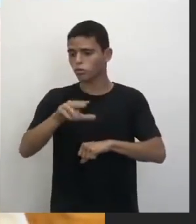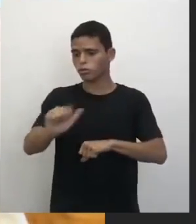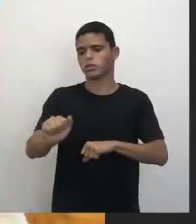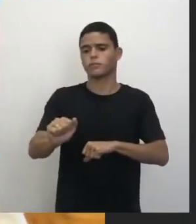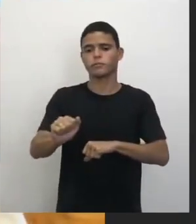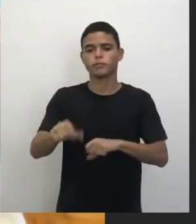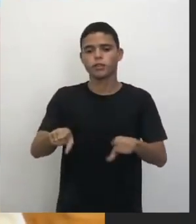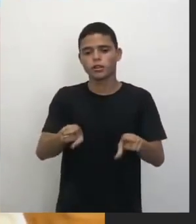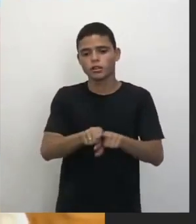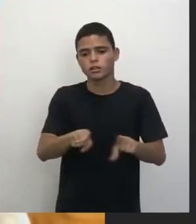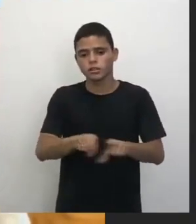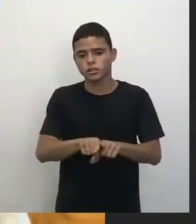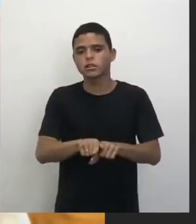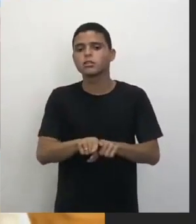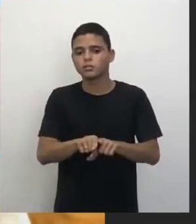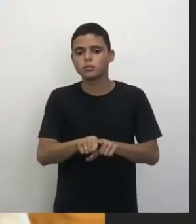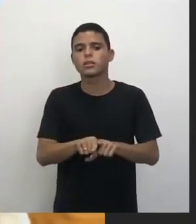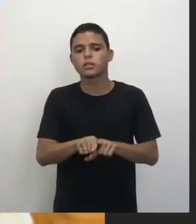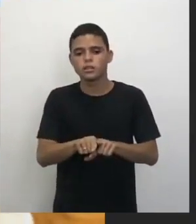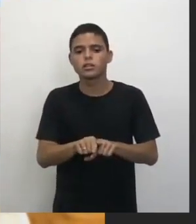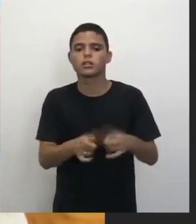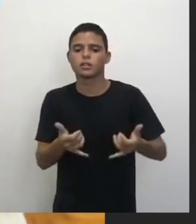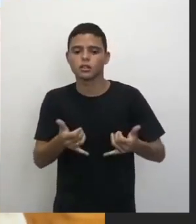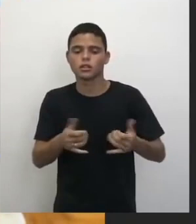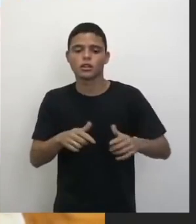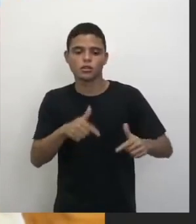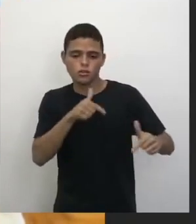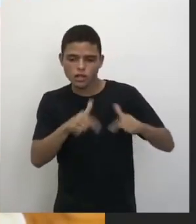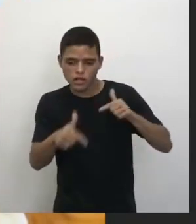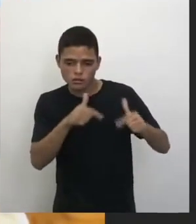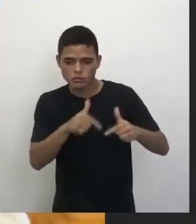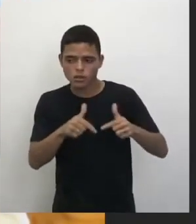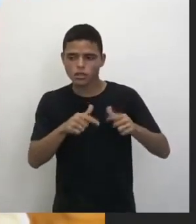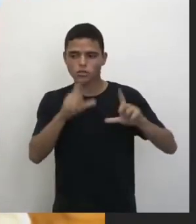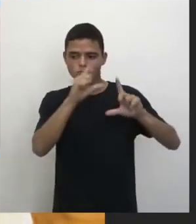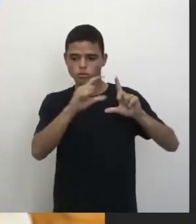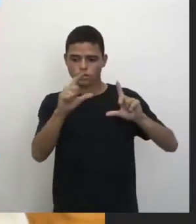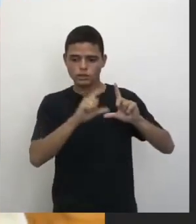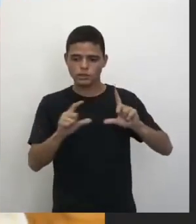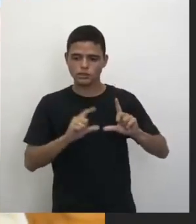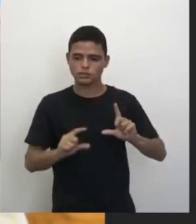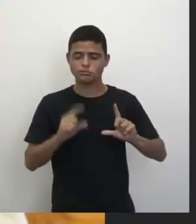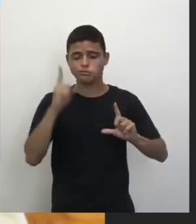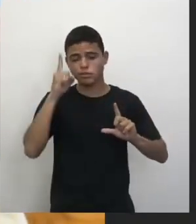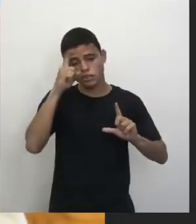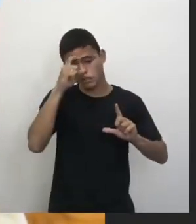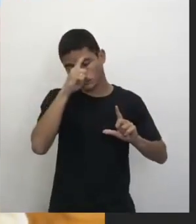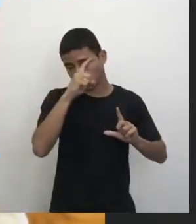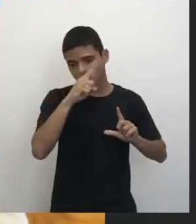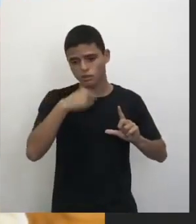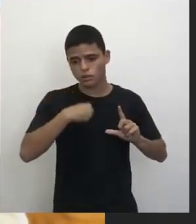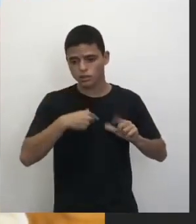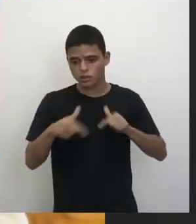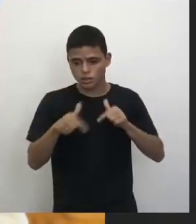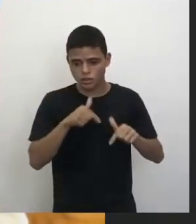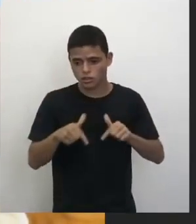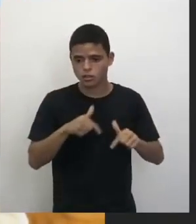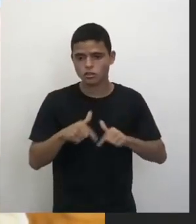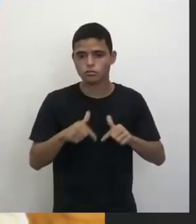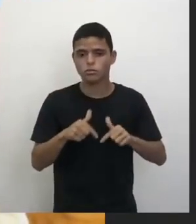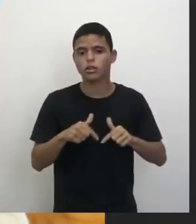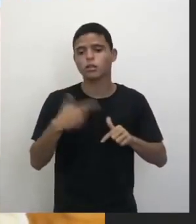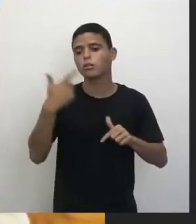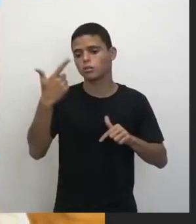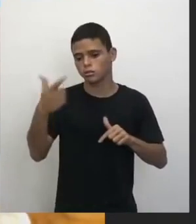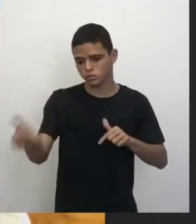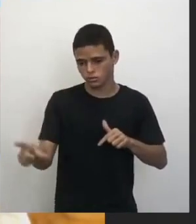que o mercado de quadrinhos no Brasil ele é muito pequeno, né? Então eu não vivo só de quadrinhos, né? Eu tenho que na verdade, o meu